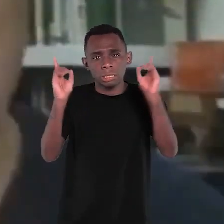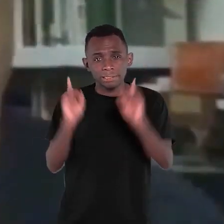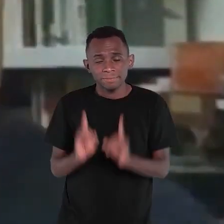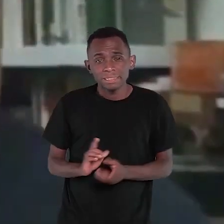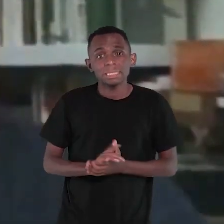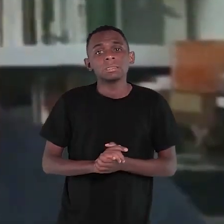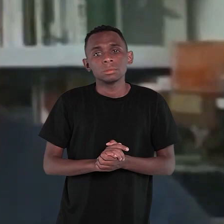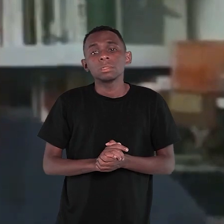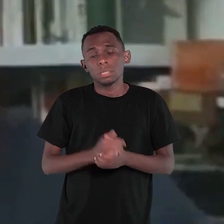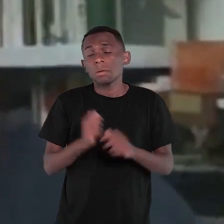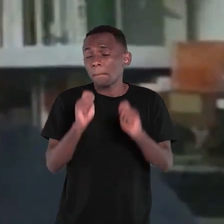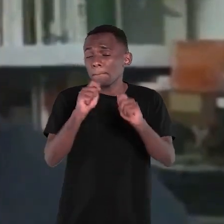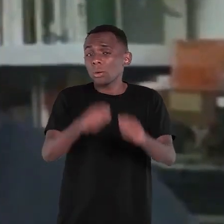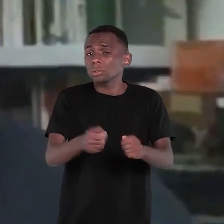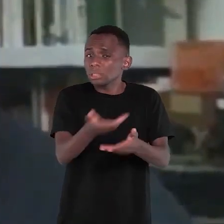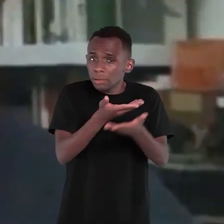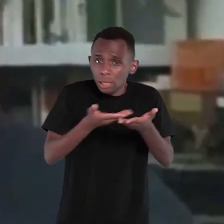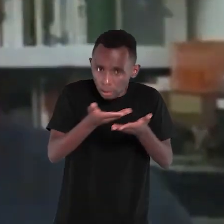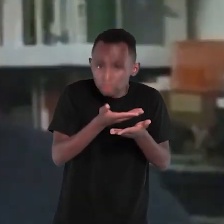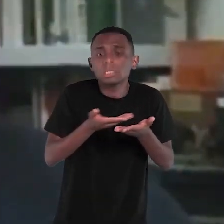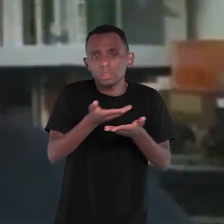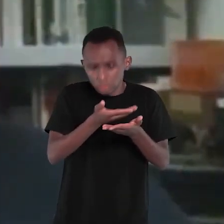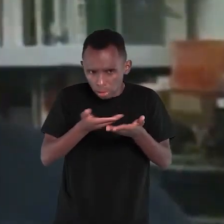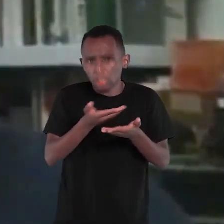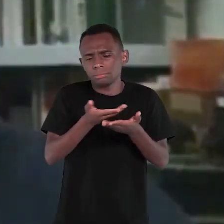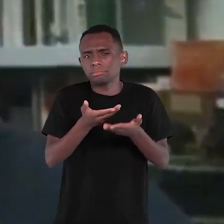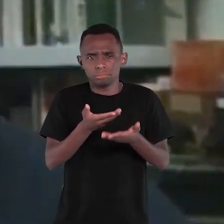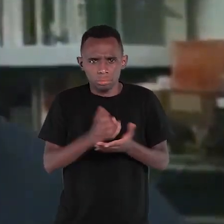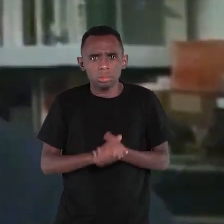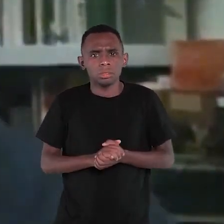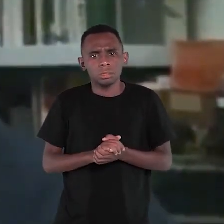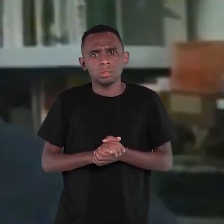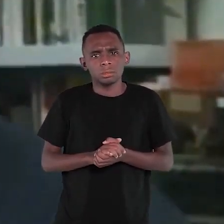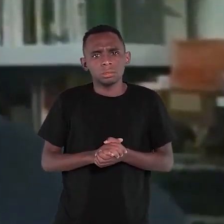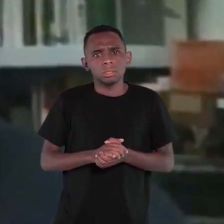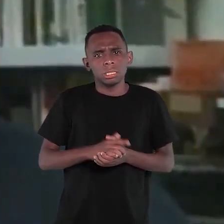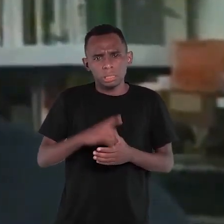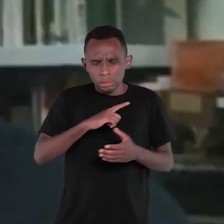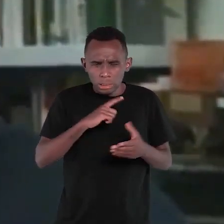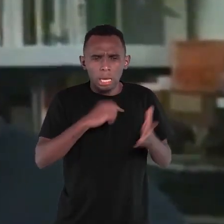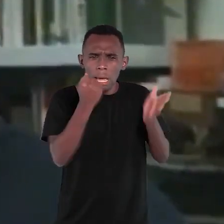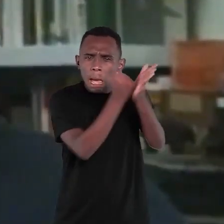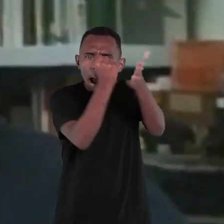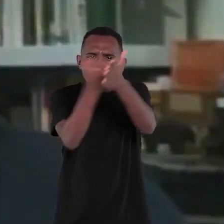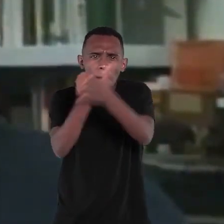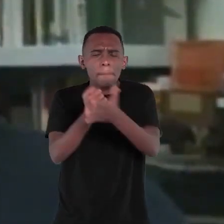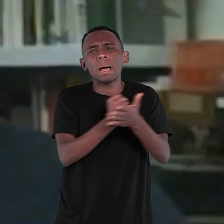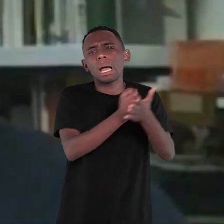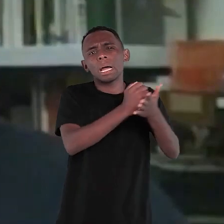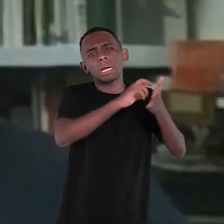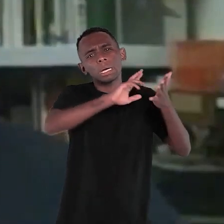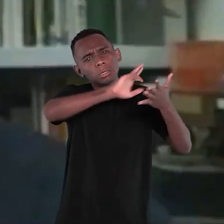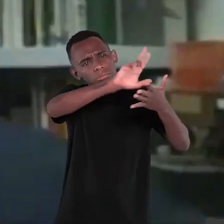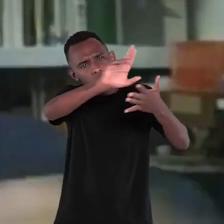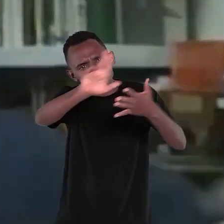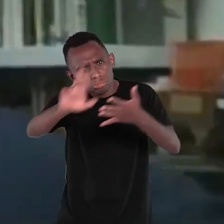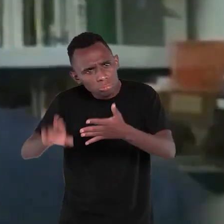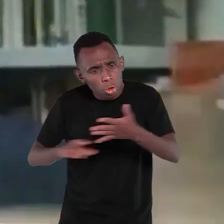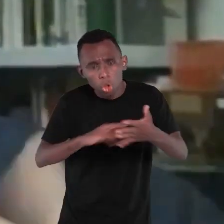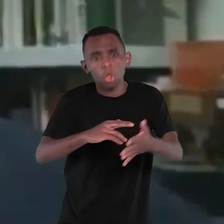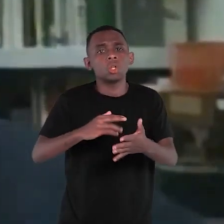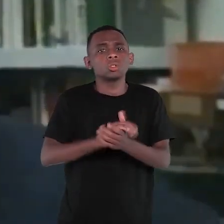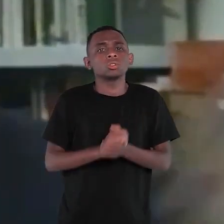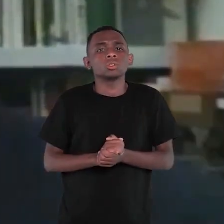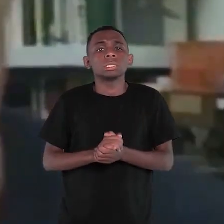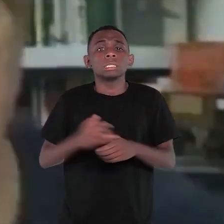também têm como ser atendidos. Então, está tudo sinalizado, né? Nós temos, vamos dizer, todas as